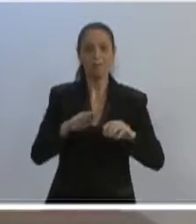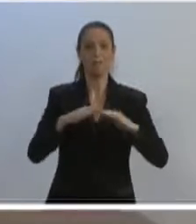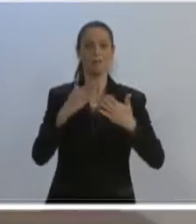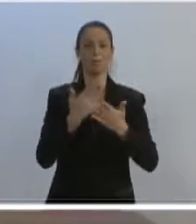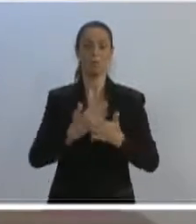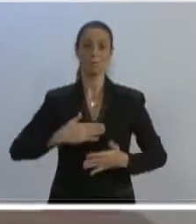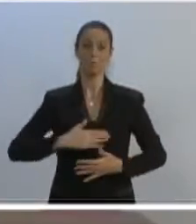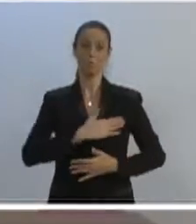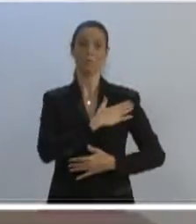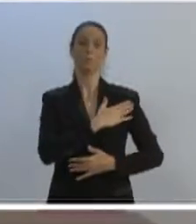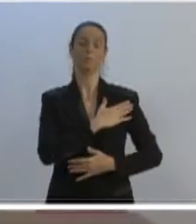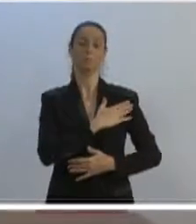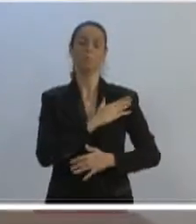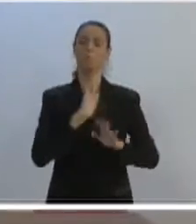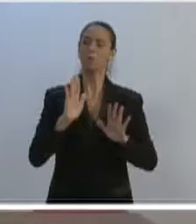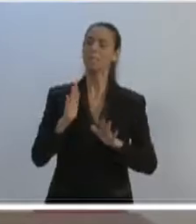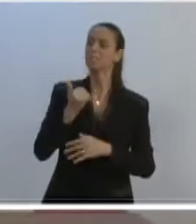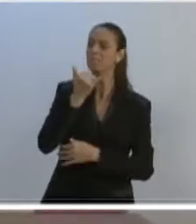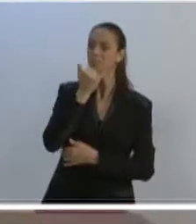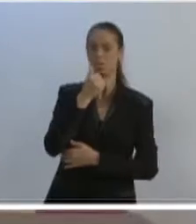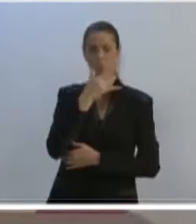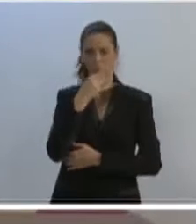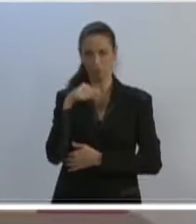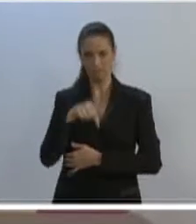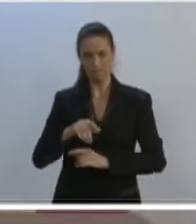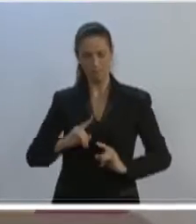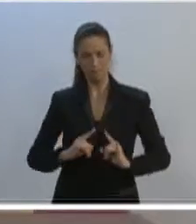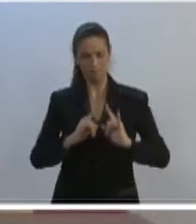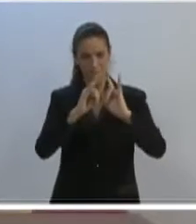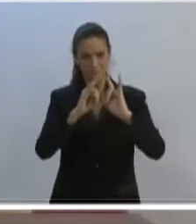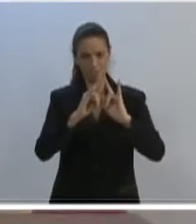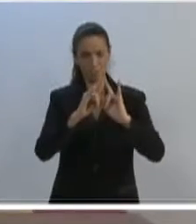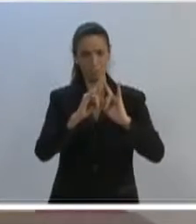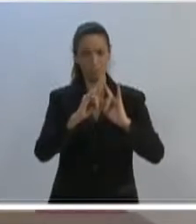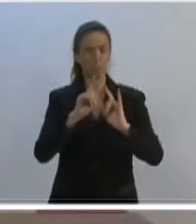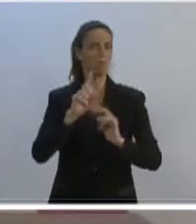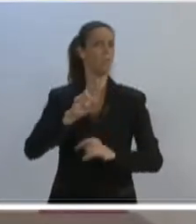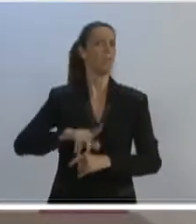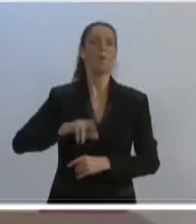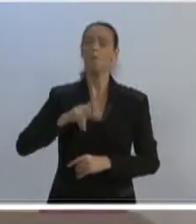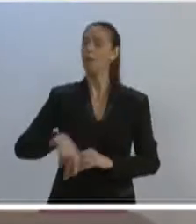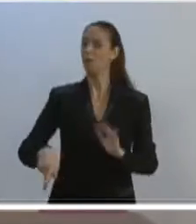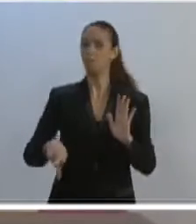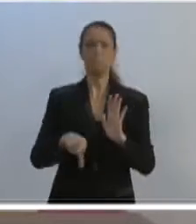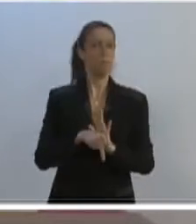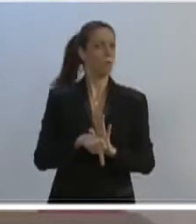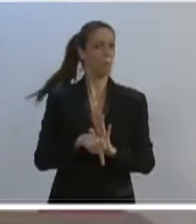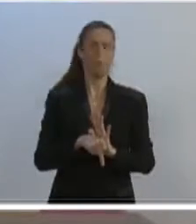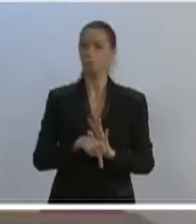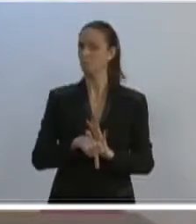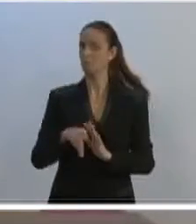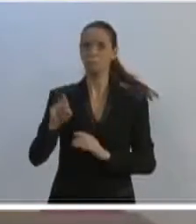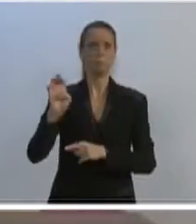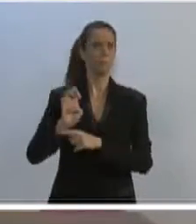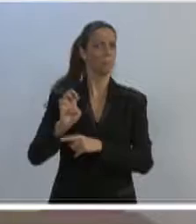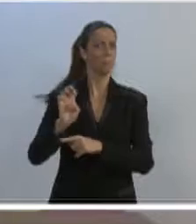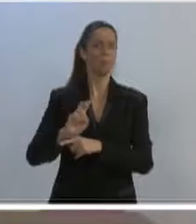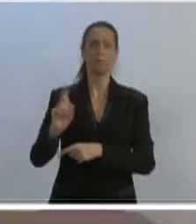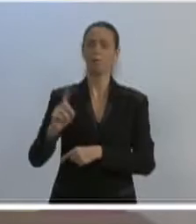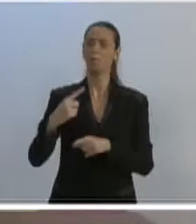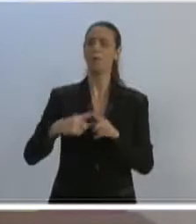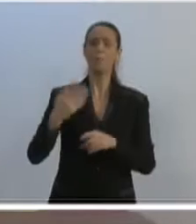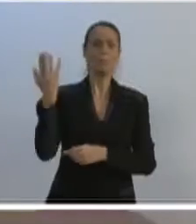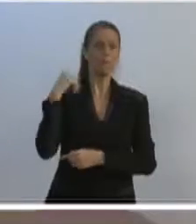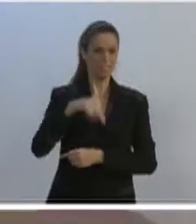não pertence ao Estado. Aquele imóvel foi sede da Deutsche Schule, primeira escola de Blumenau, que no governo do Getúlio